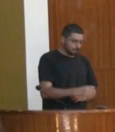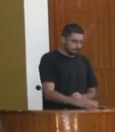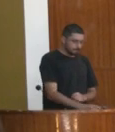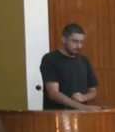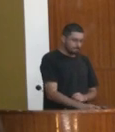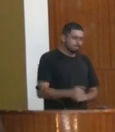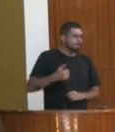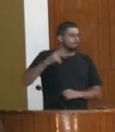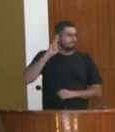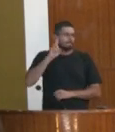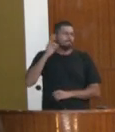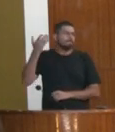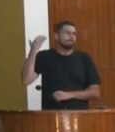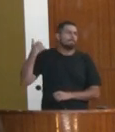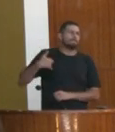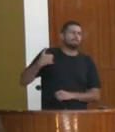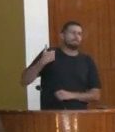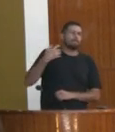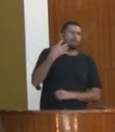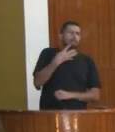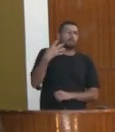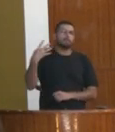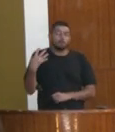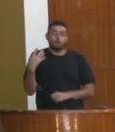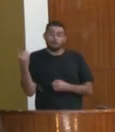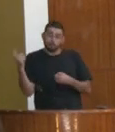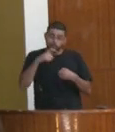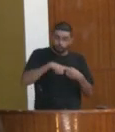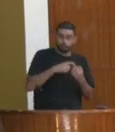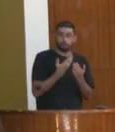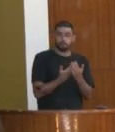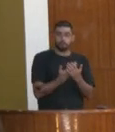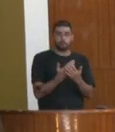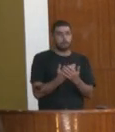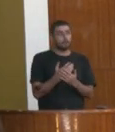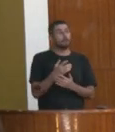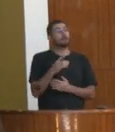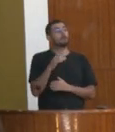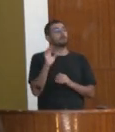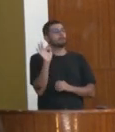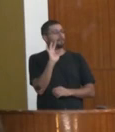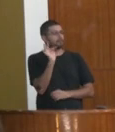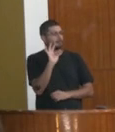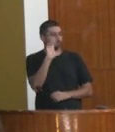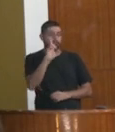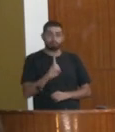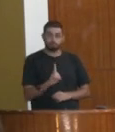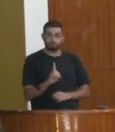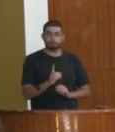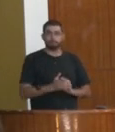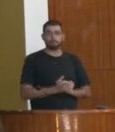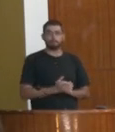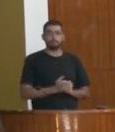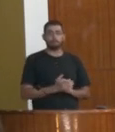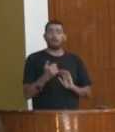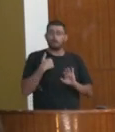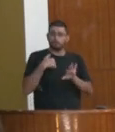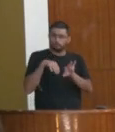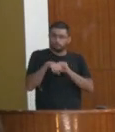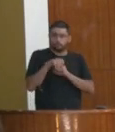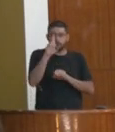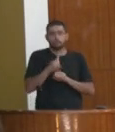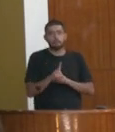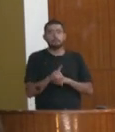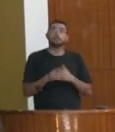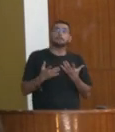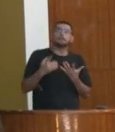voltar à faculdade e fazer direito. Então, eu não sonhava em advogar, em nada disso. Só que, como eu já tinha concluído a faculdade de direito, eu falei, cara,